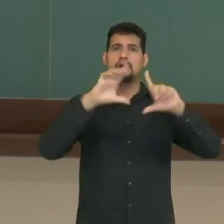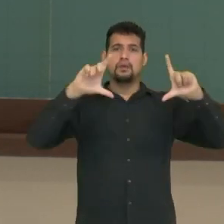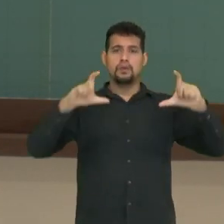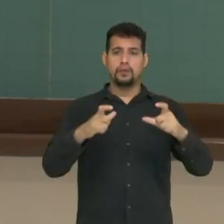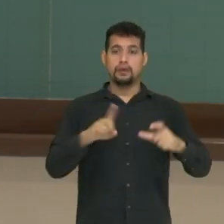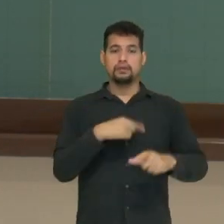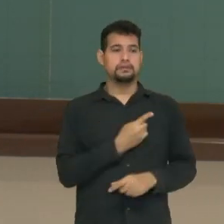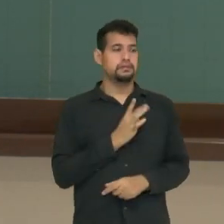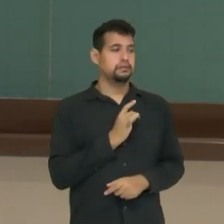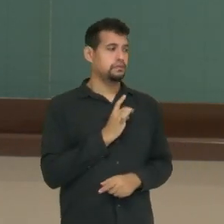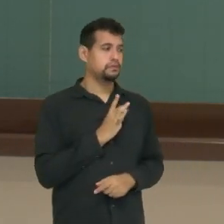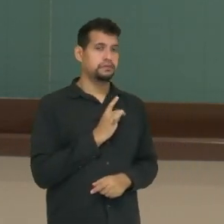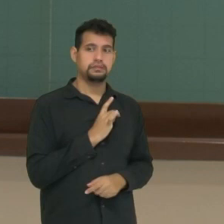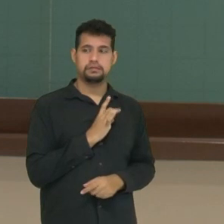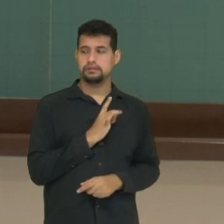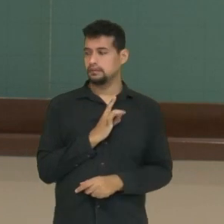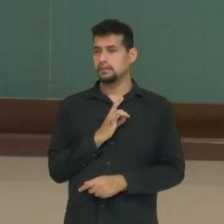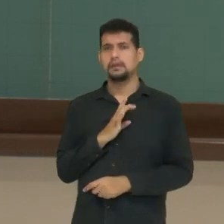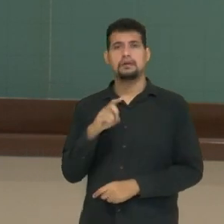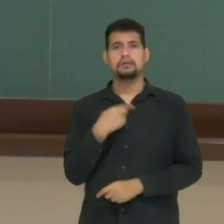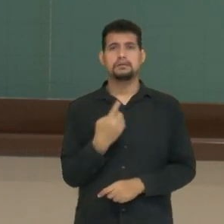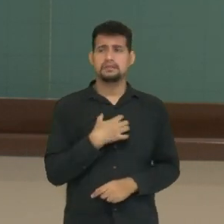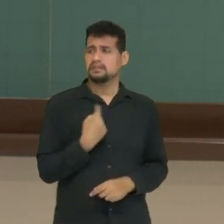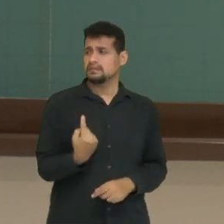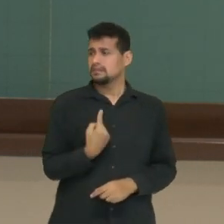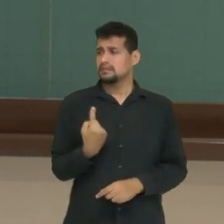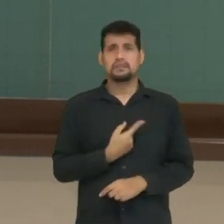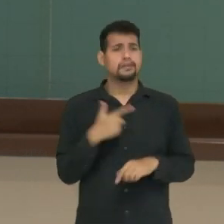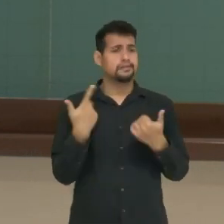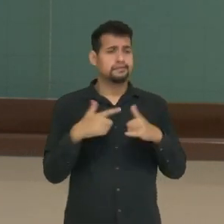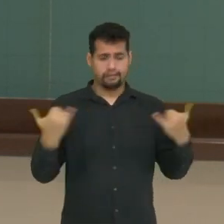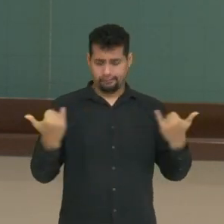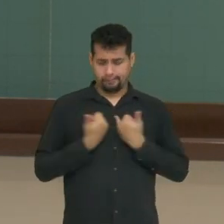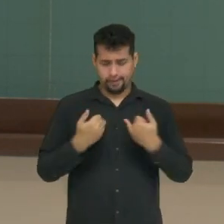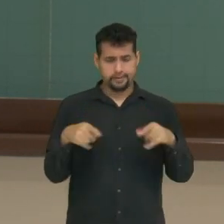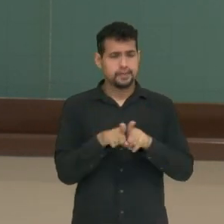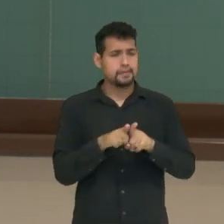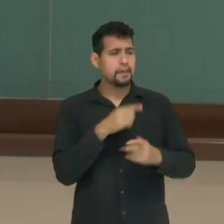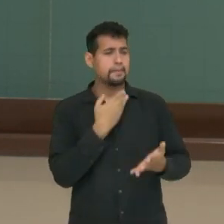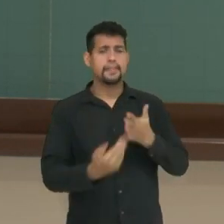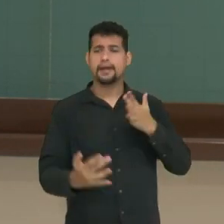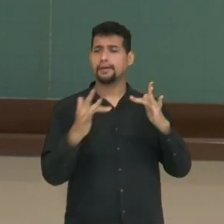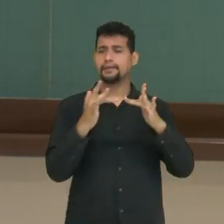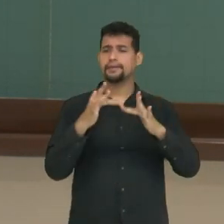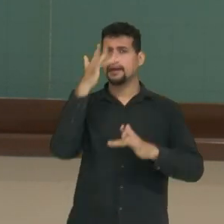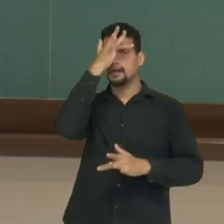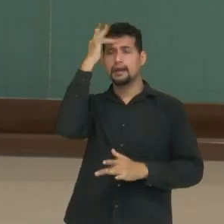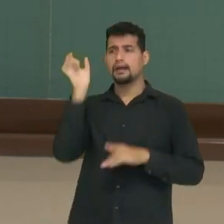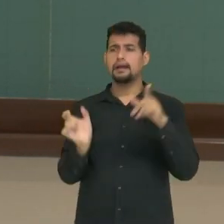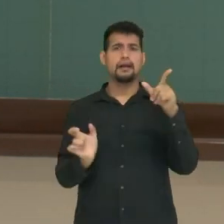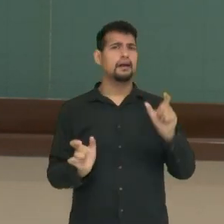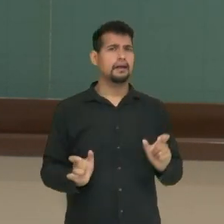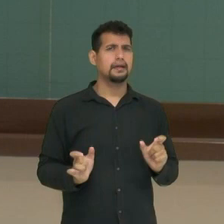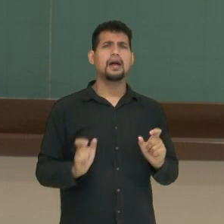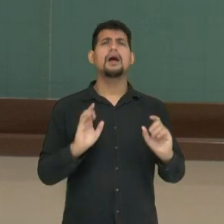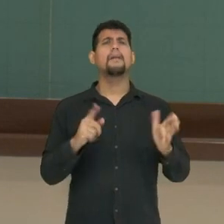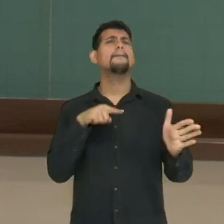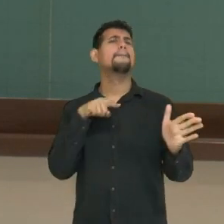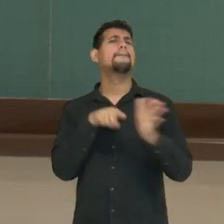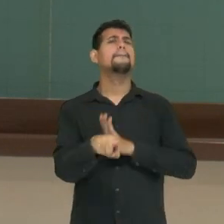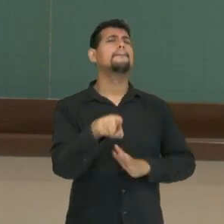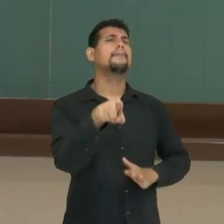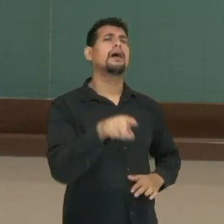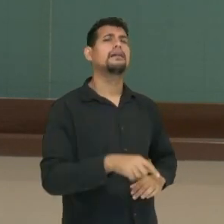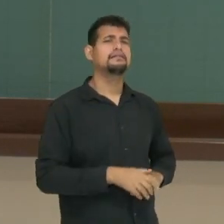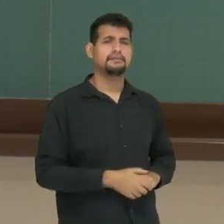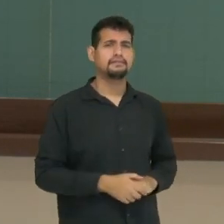amedronta. Nos sentimos isolados, desinformados e perdemos a ligação com os outros. Te pergunto,